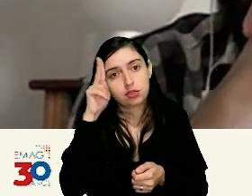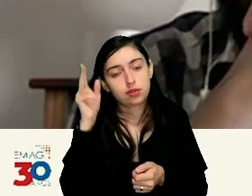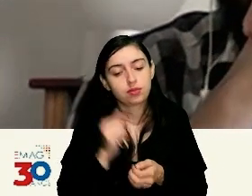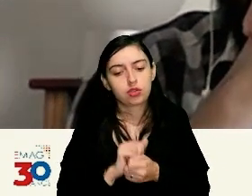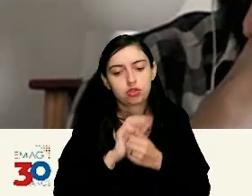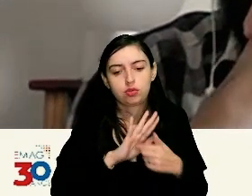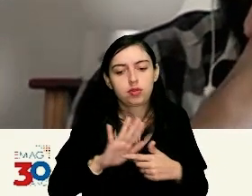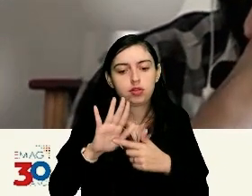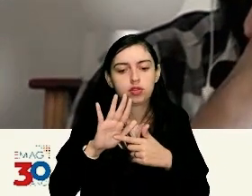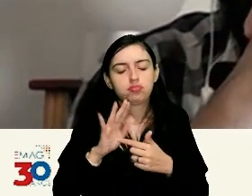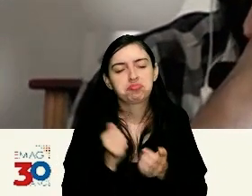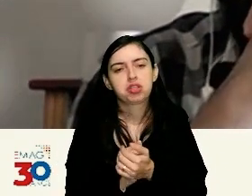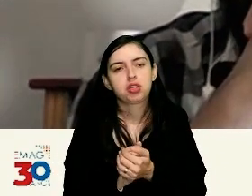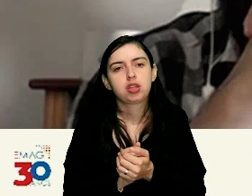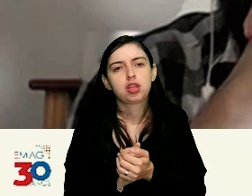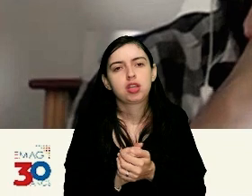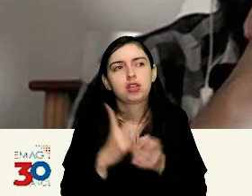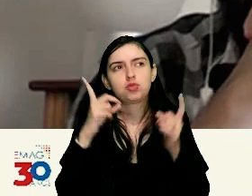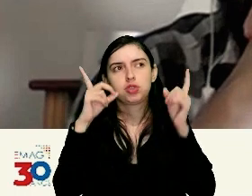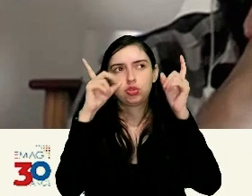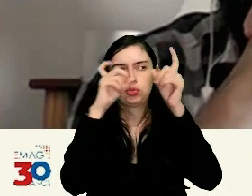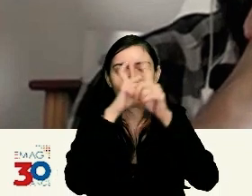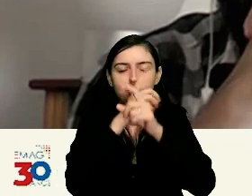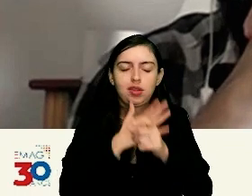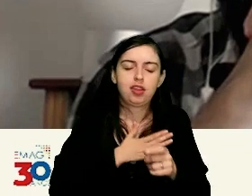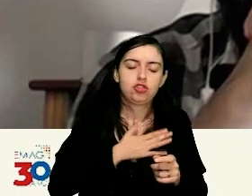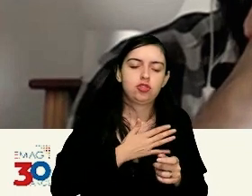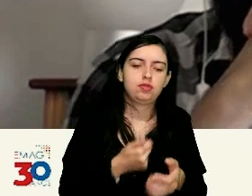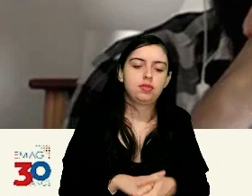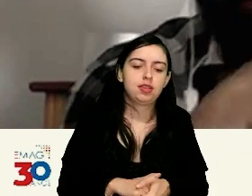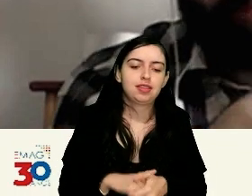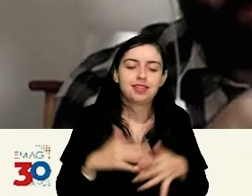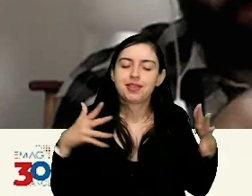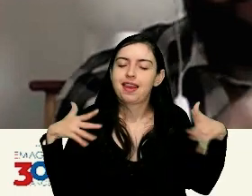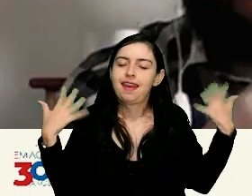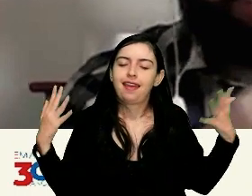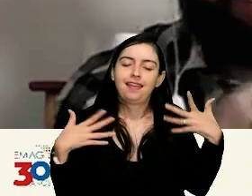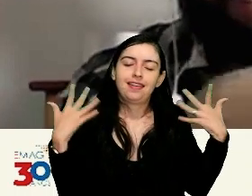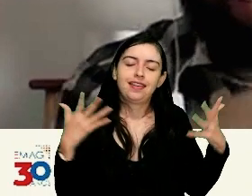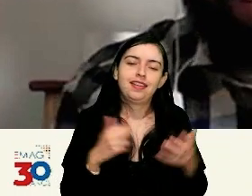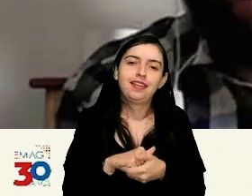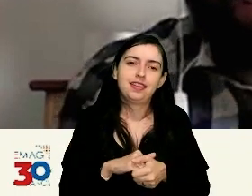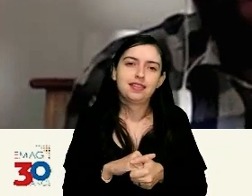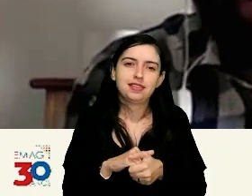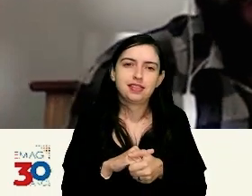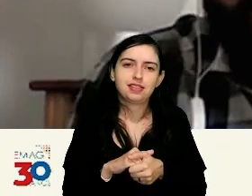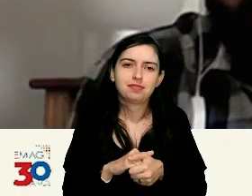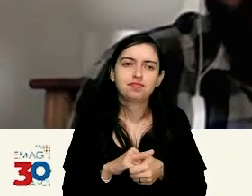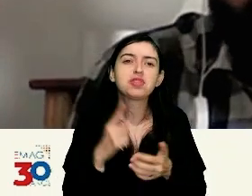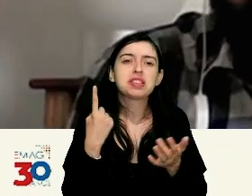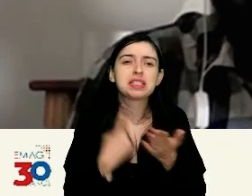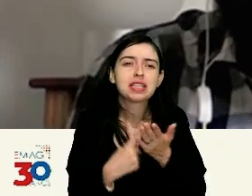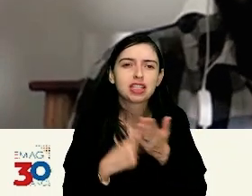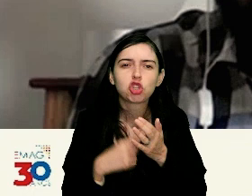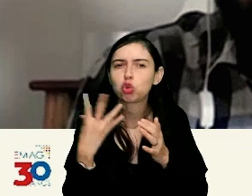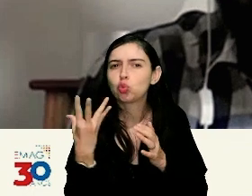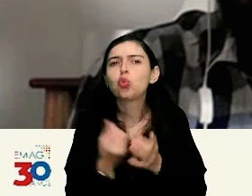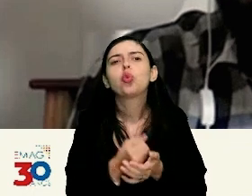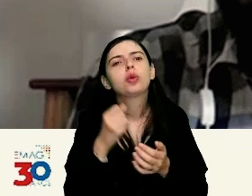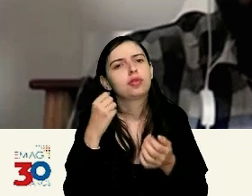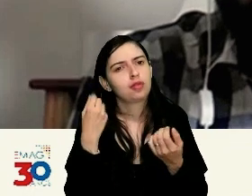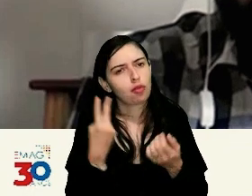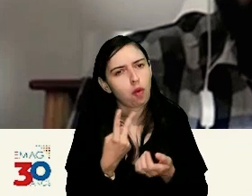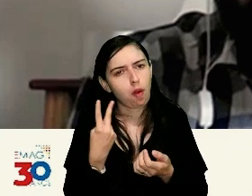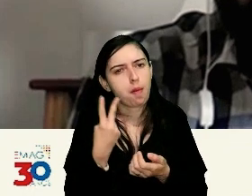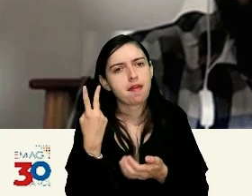minhas dificuldades, as minhas alegrias, e a certeza que tudo valeu a pena, né? Eu